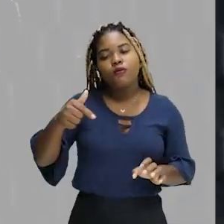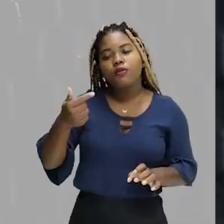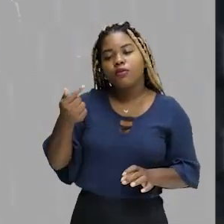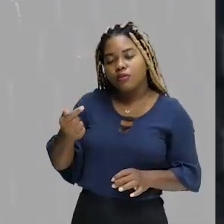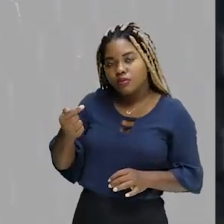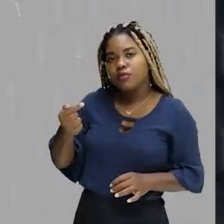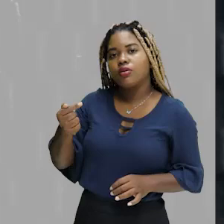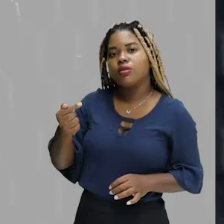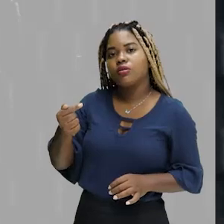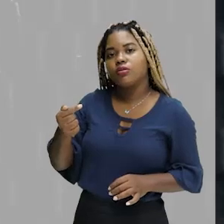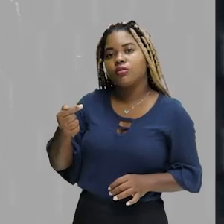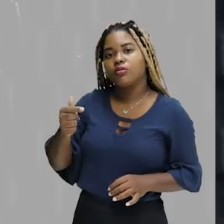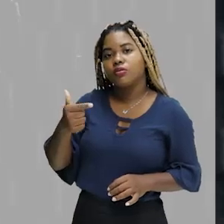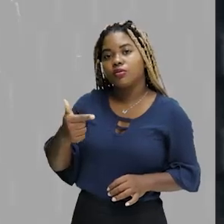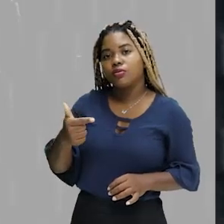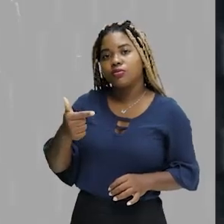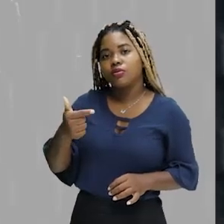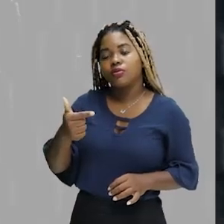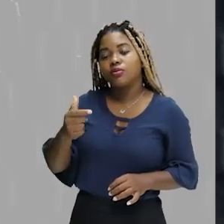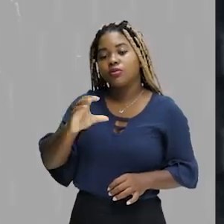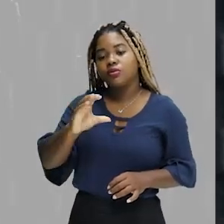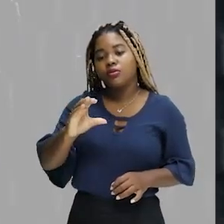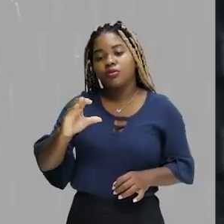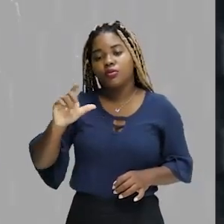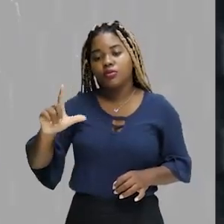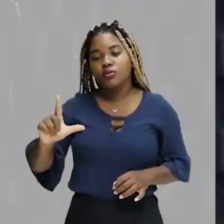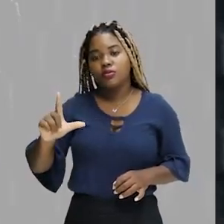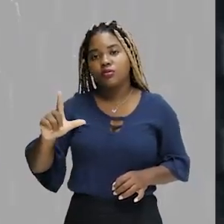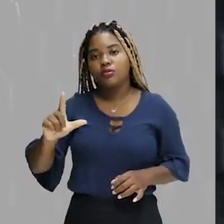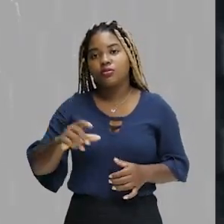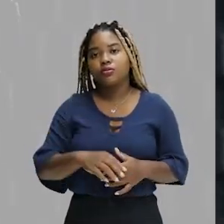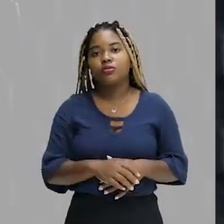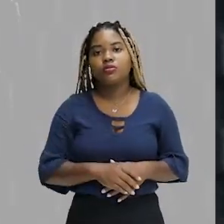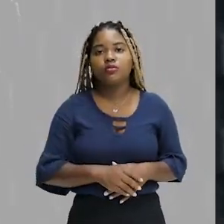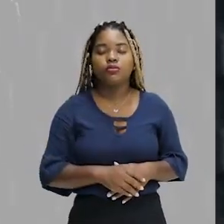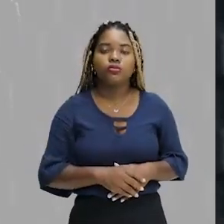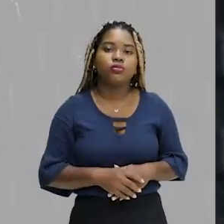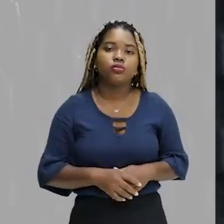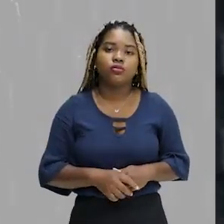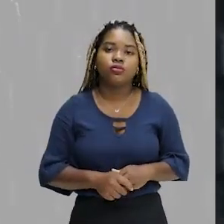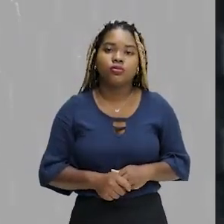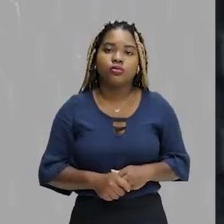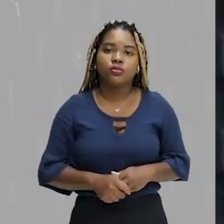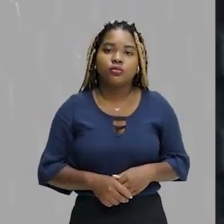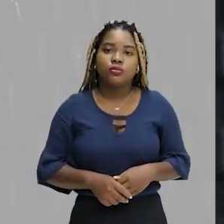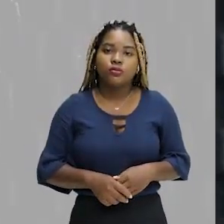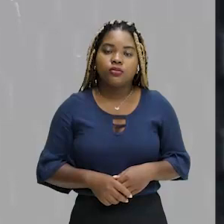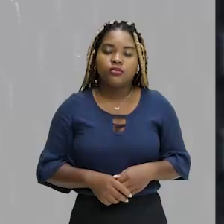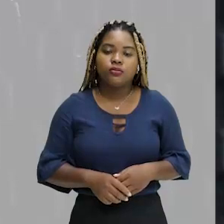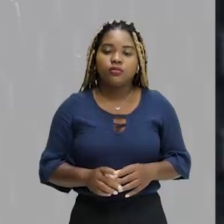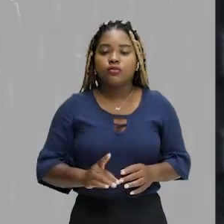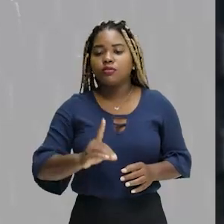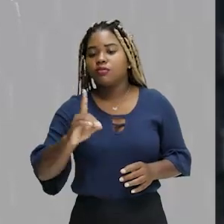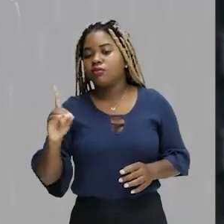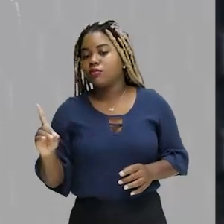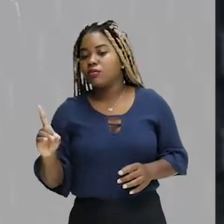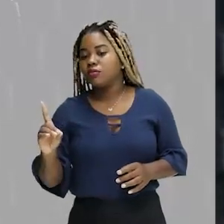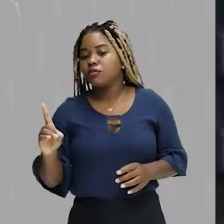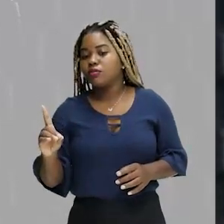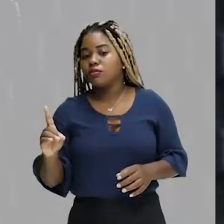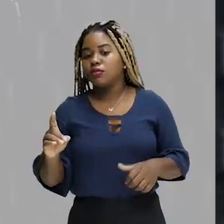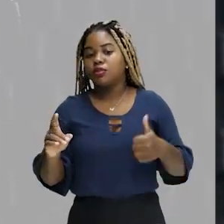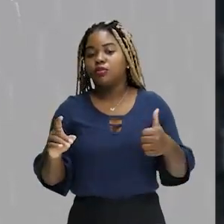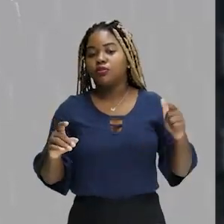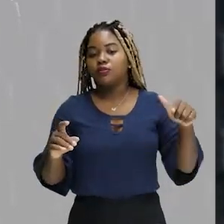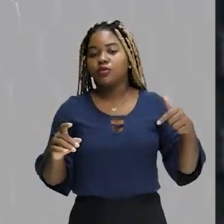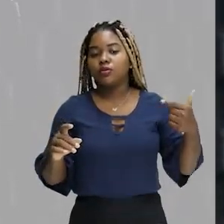1,2 de cloroeteno. Então, monta a estrutura do 1,2 de cloroeteno na direita e 1,2